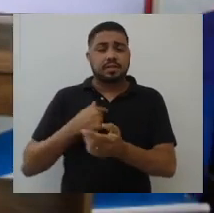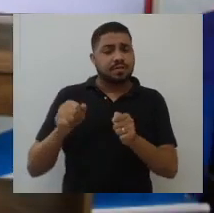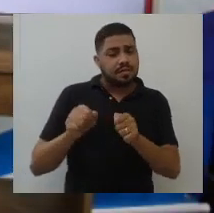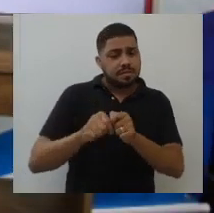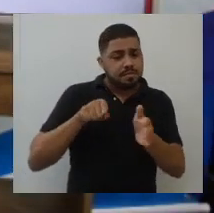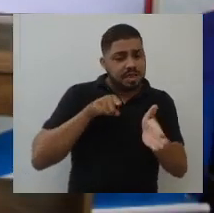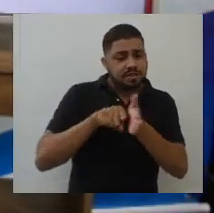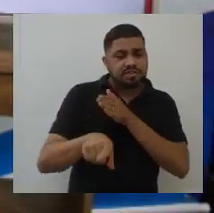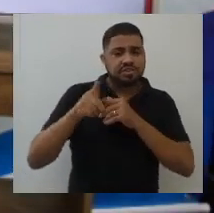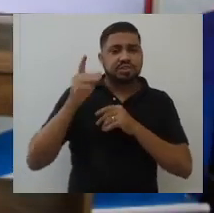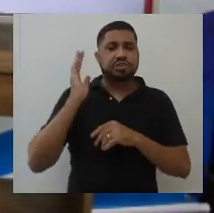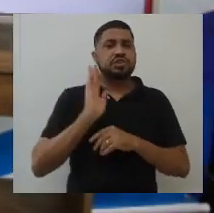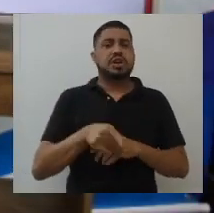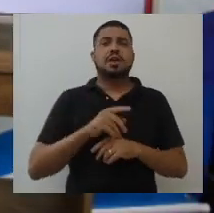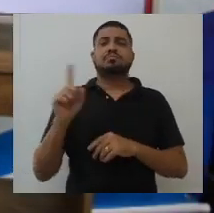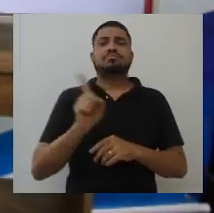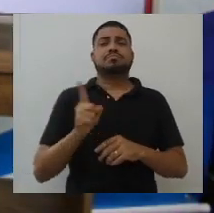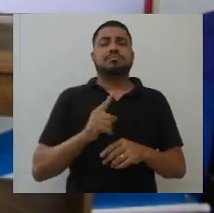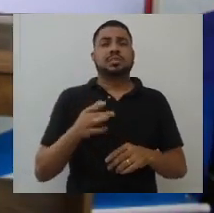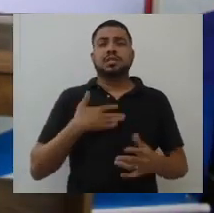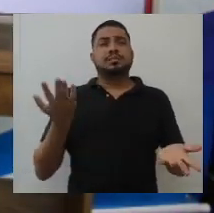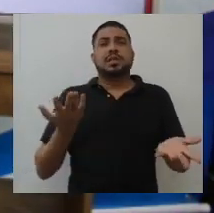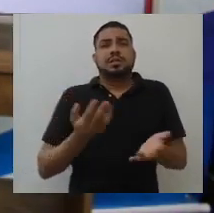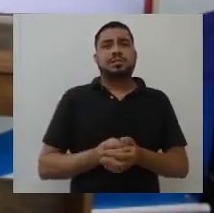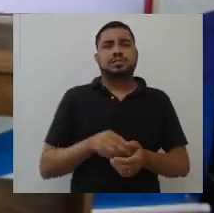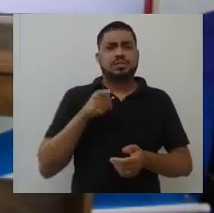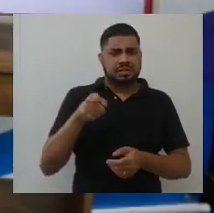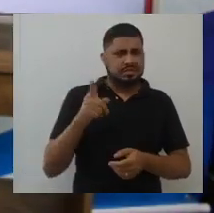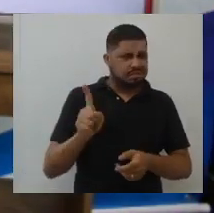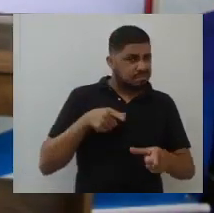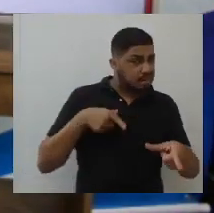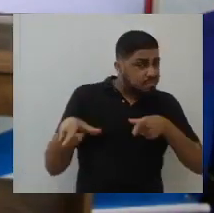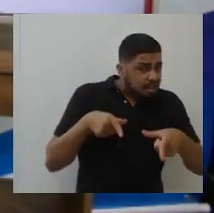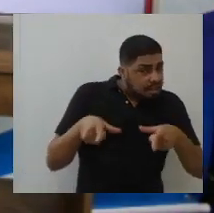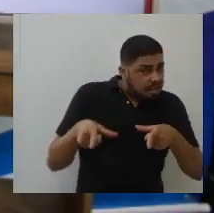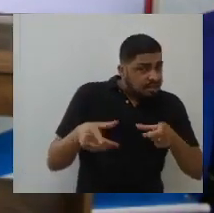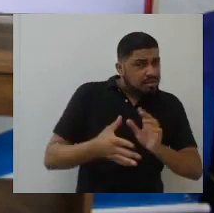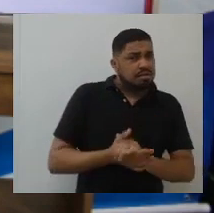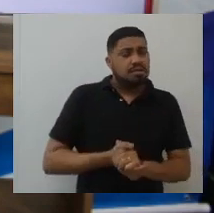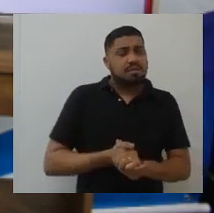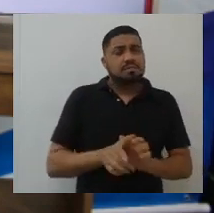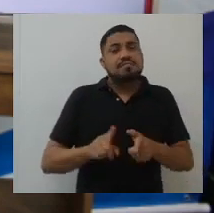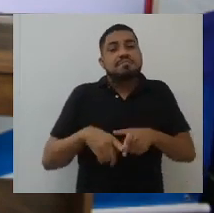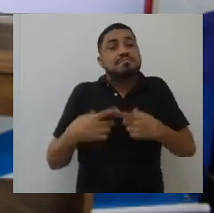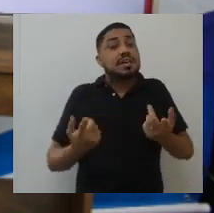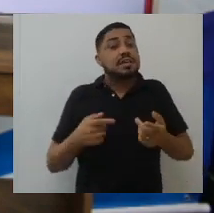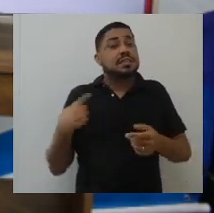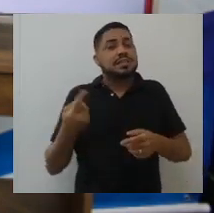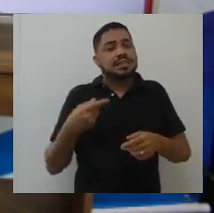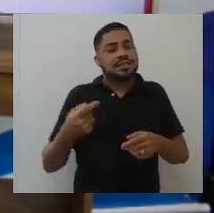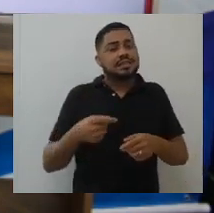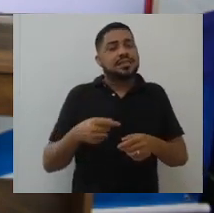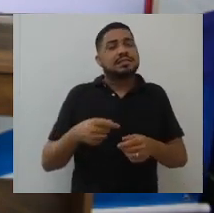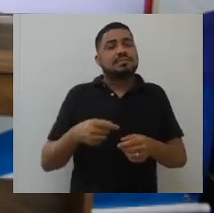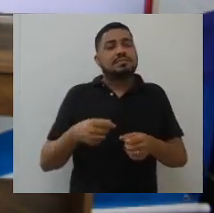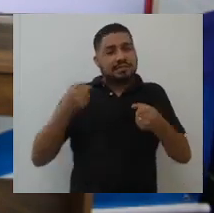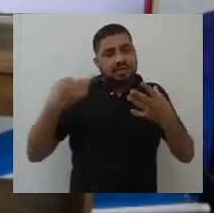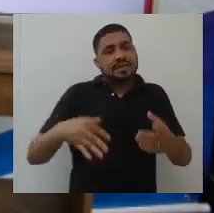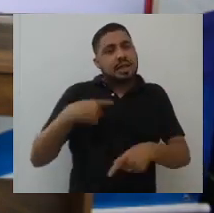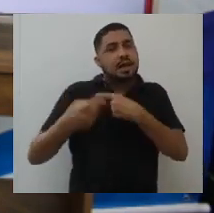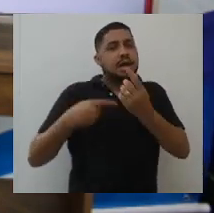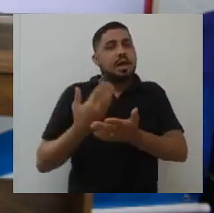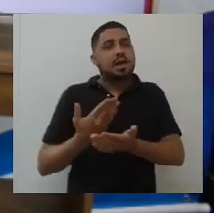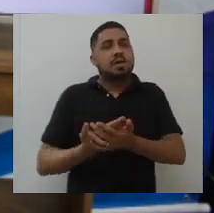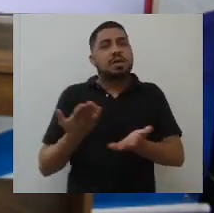pergunta já negando, mostrando surpresa. Por exemplo, você não trabalha? Tá? Só que aí a gente vai deixar para um próximo encontro. O nosso foco hoje é